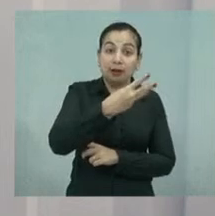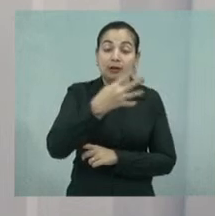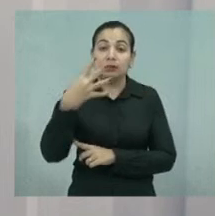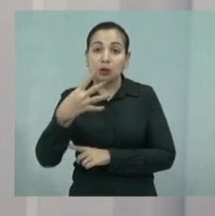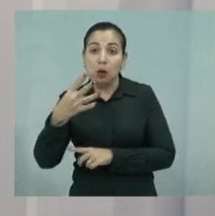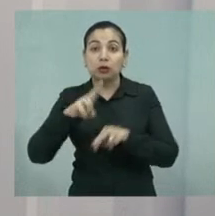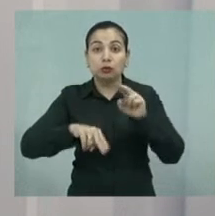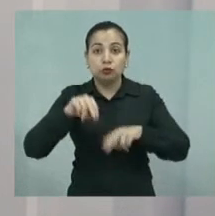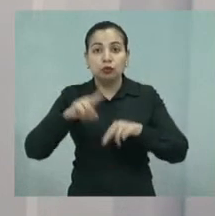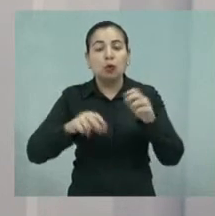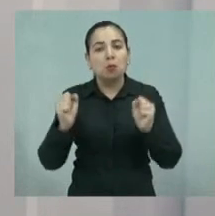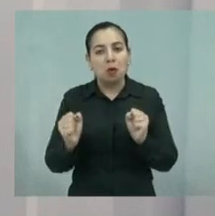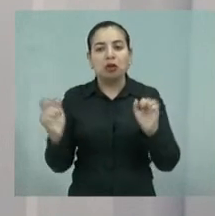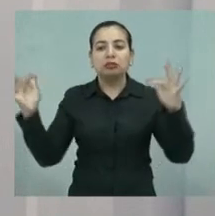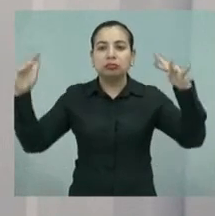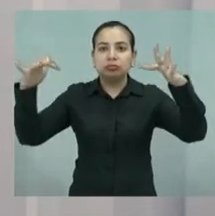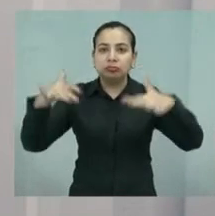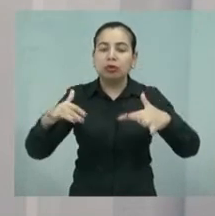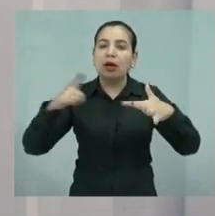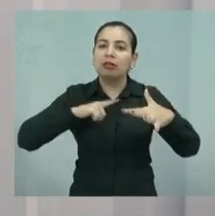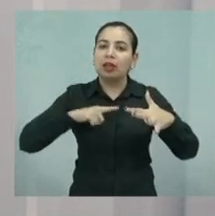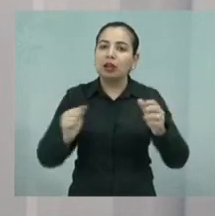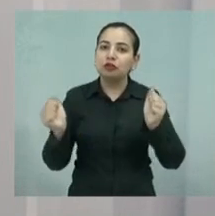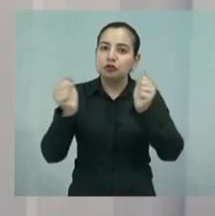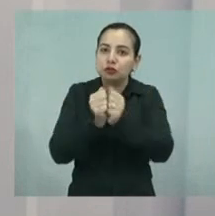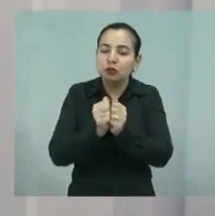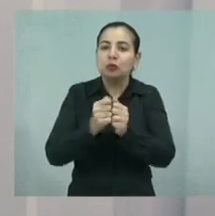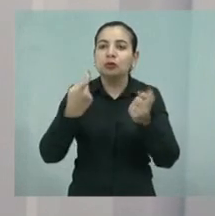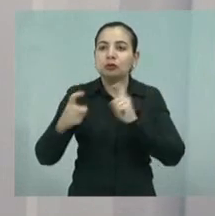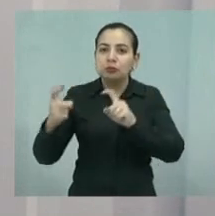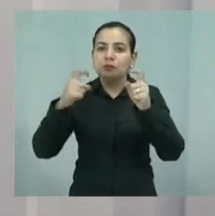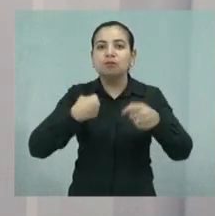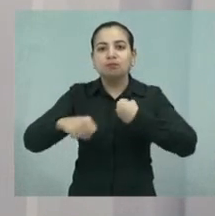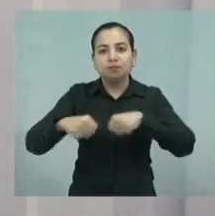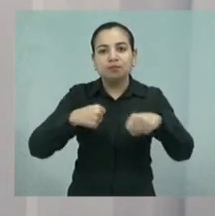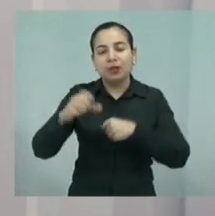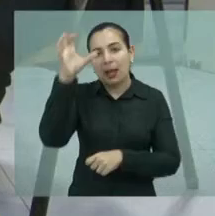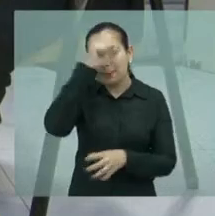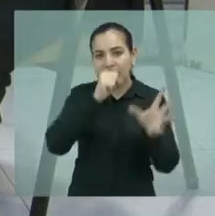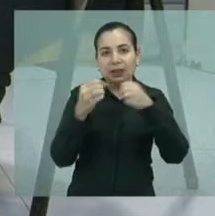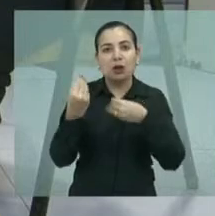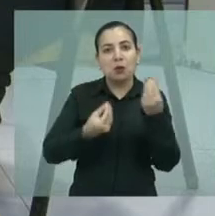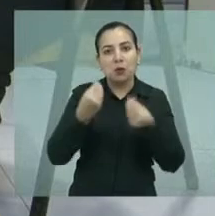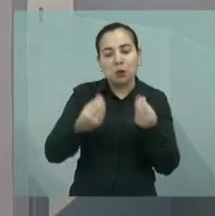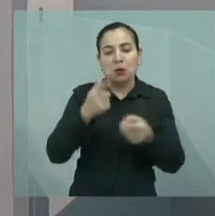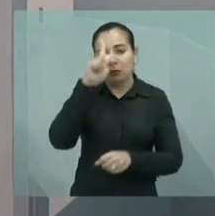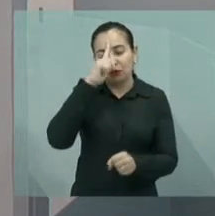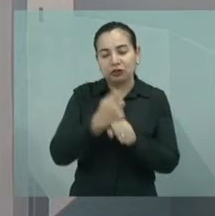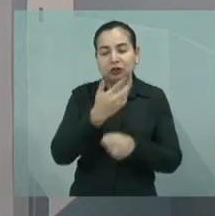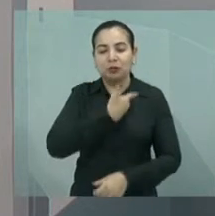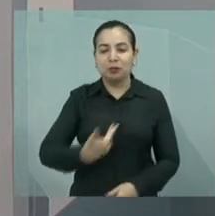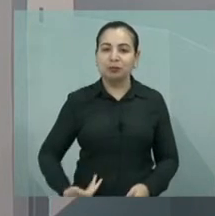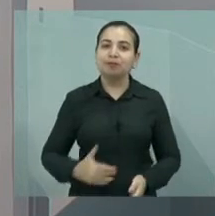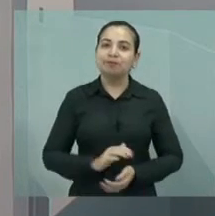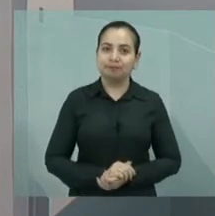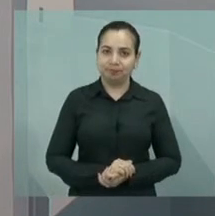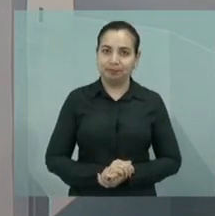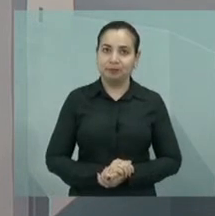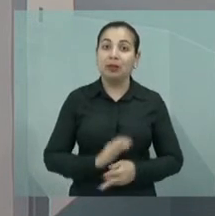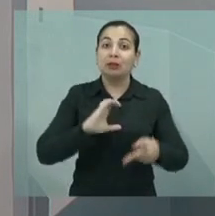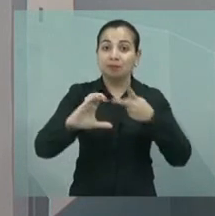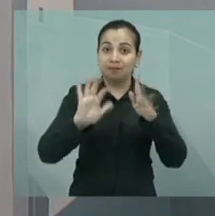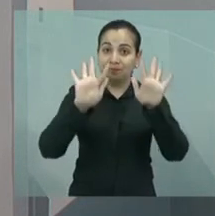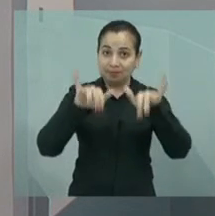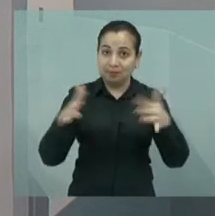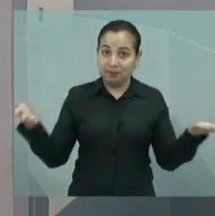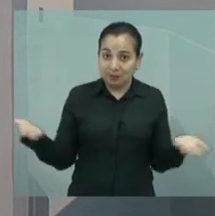juntos, debatendo, discutindo e aprendendo ainda mais sobre gestão pública. Muito bem. Plenário da cidade termina